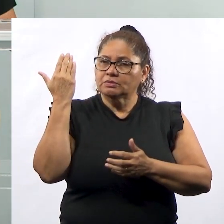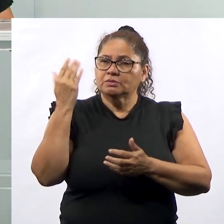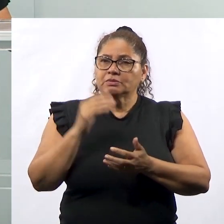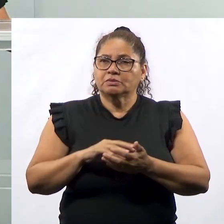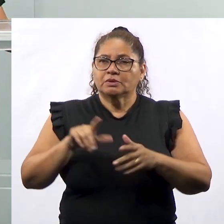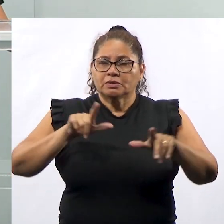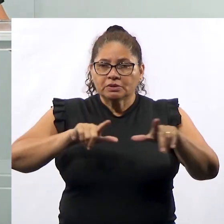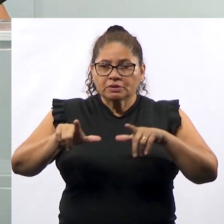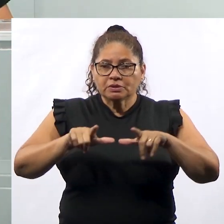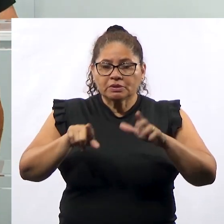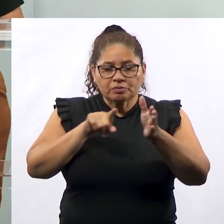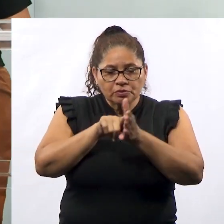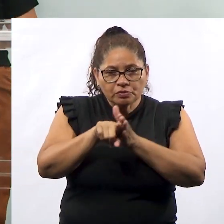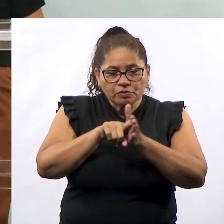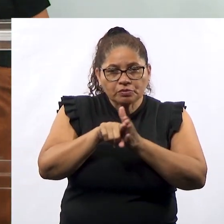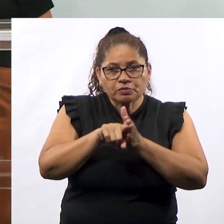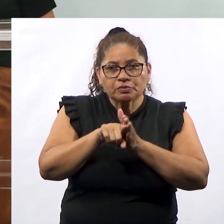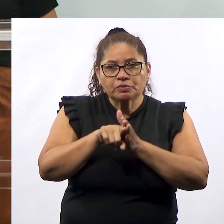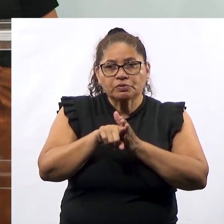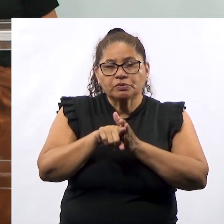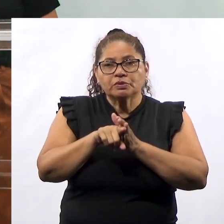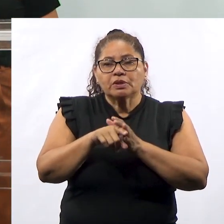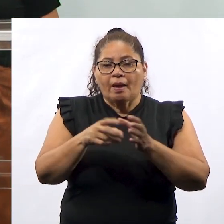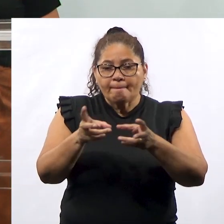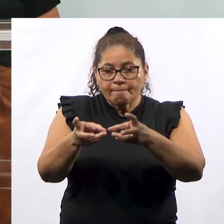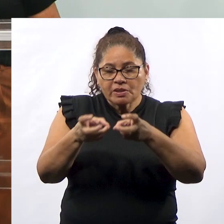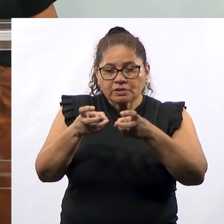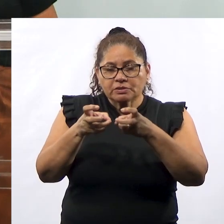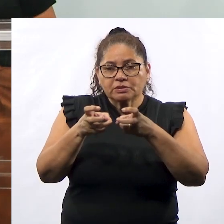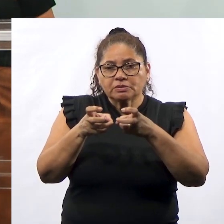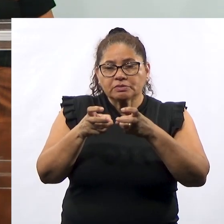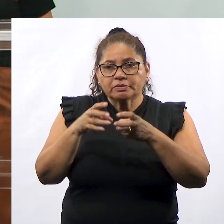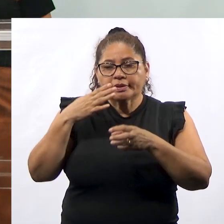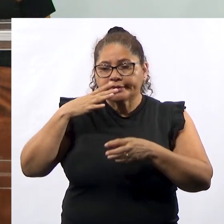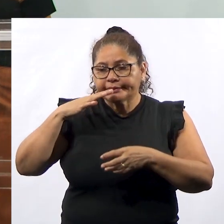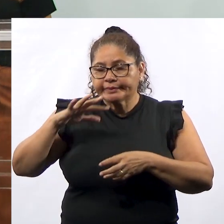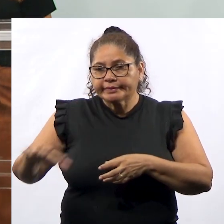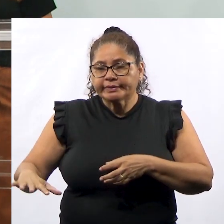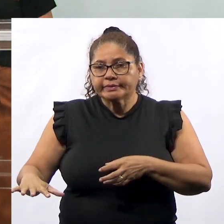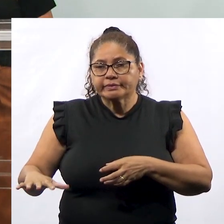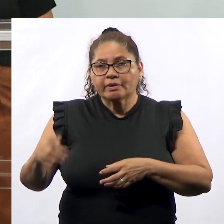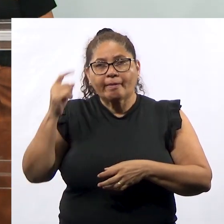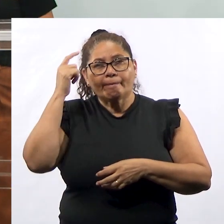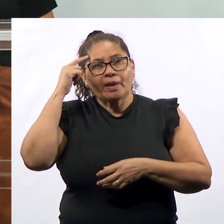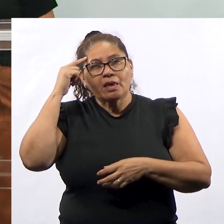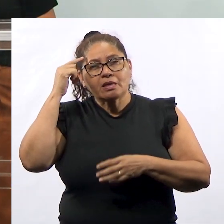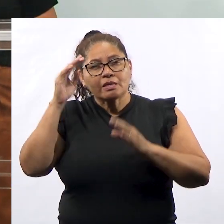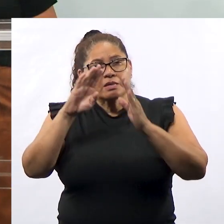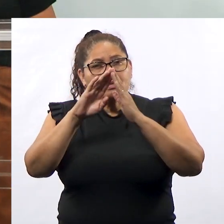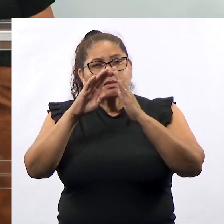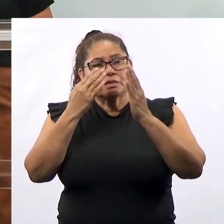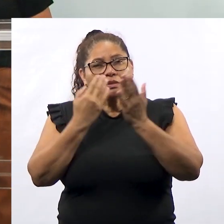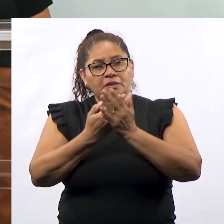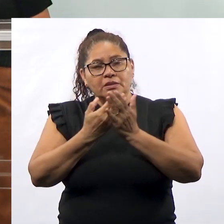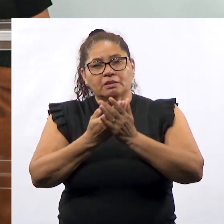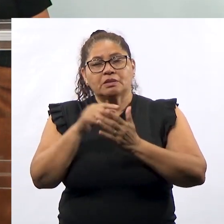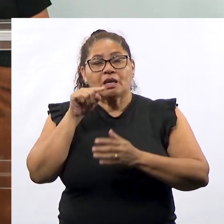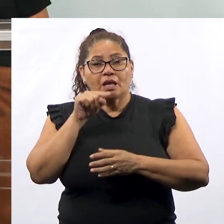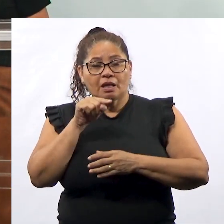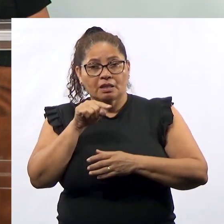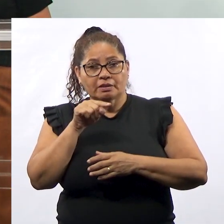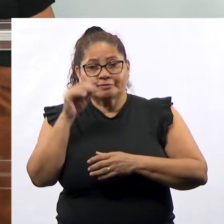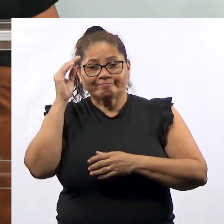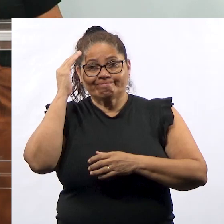eu trabalhei numa pesquisa que nós verificamos o que as crianças pensam sobre a sua escola. E ali nós